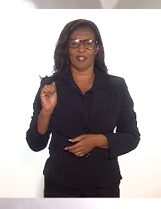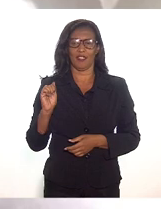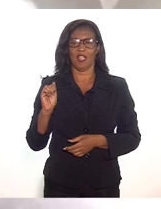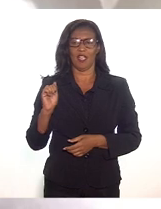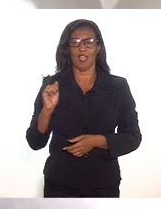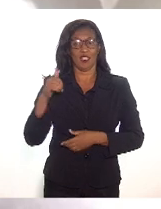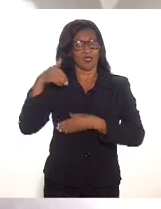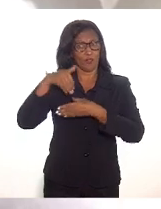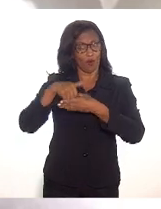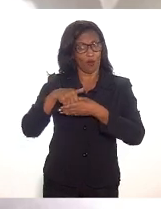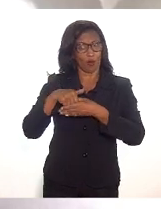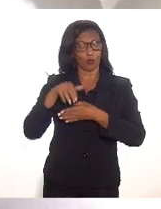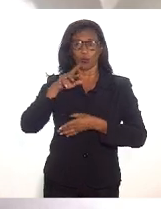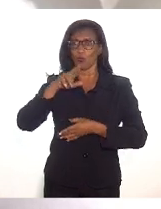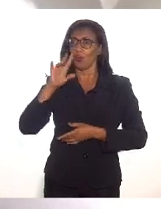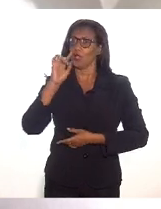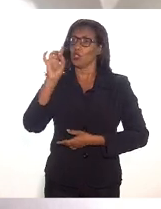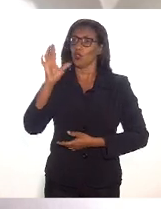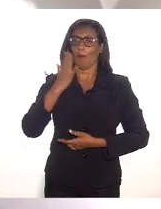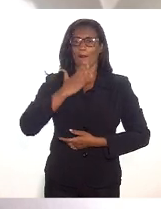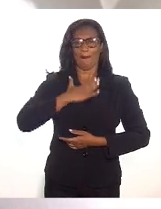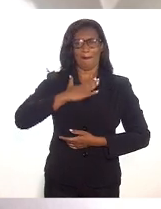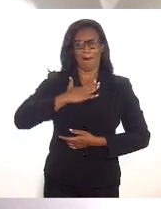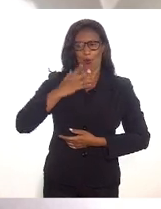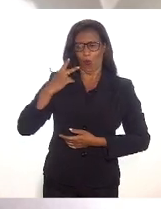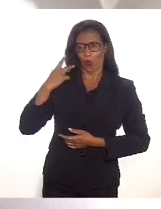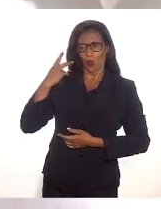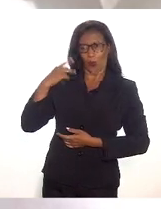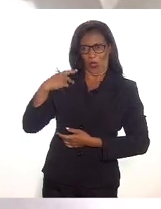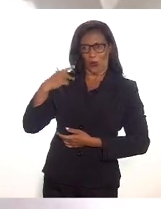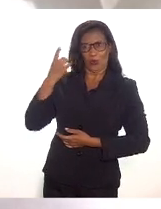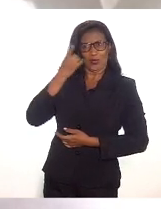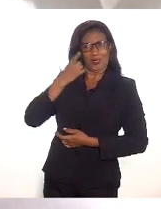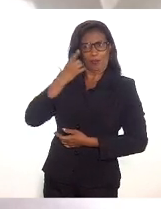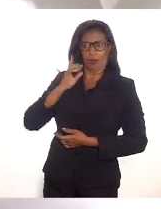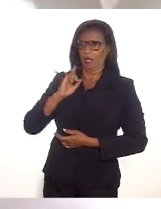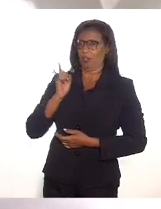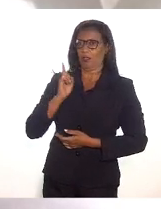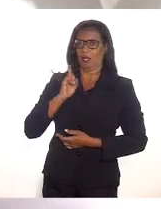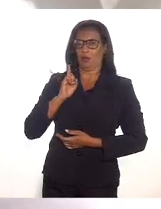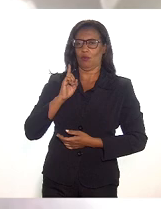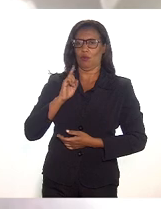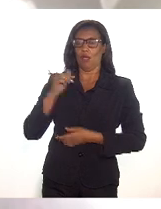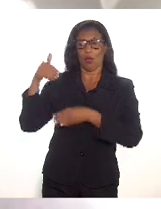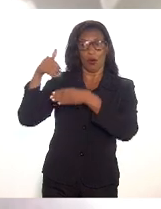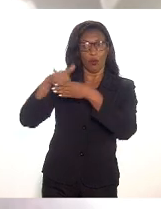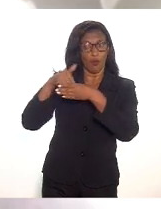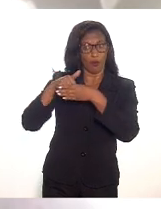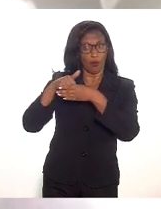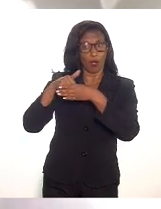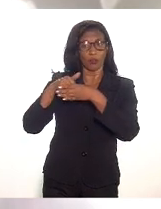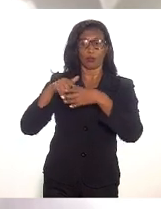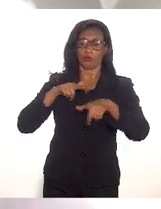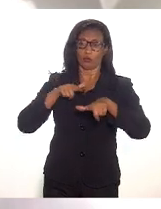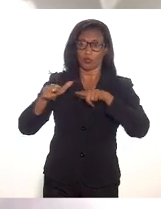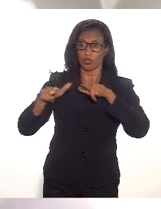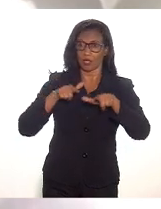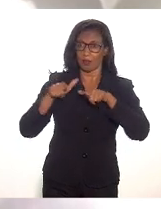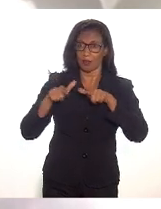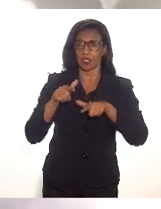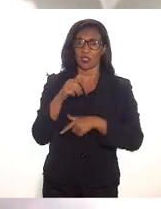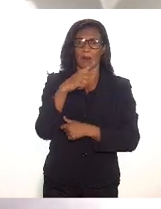Marta Rocha. Esse voto é o voto dos trabalhistas do PDT, o voto de um partido que